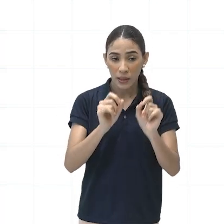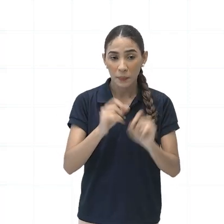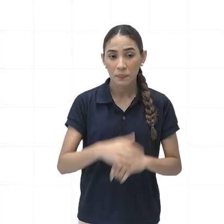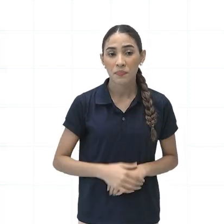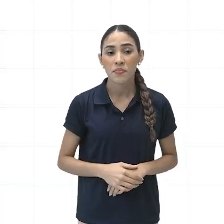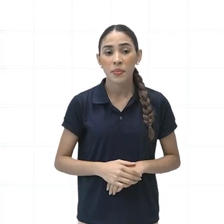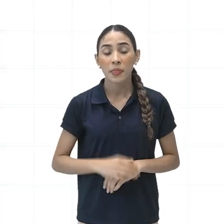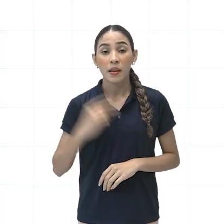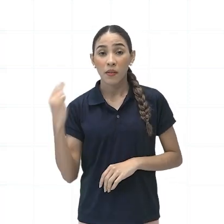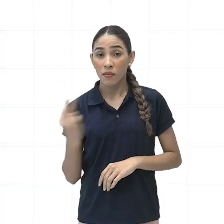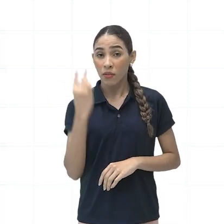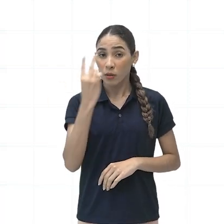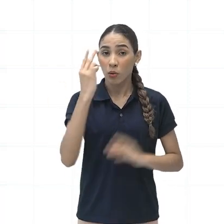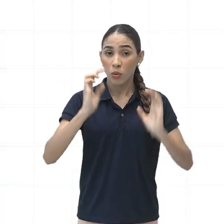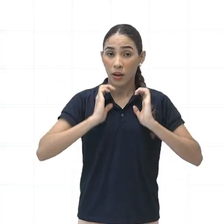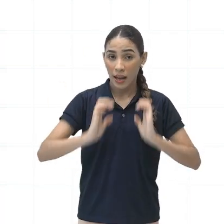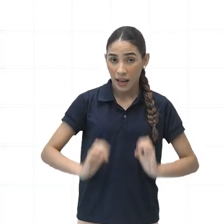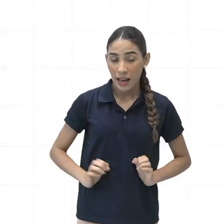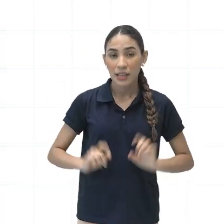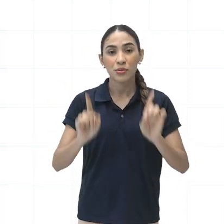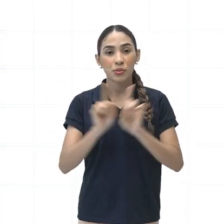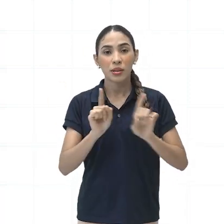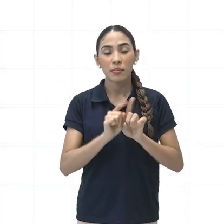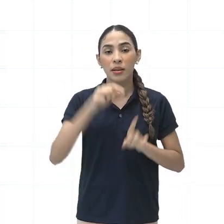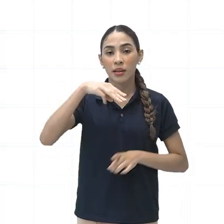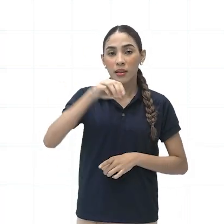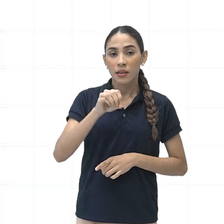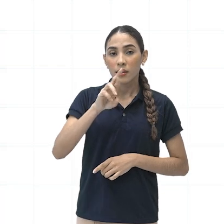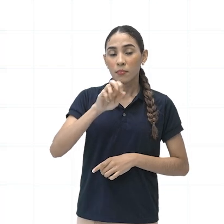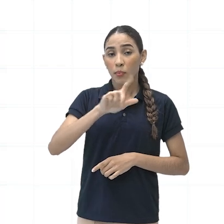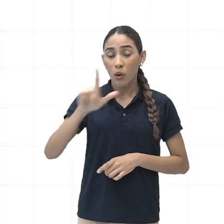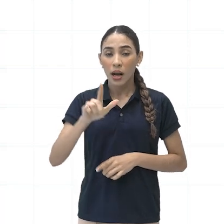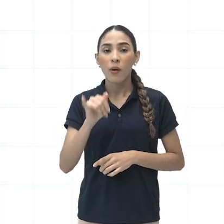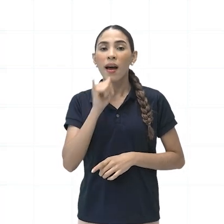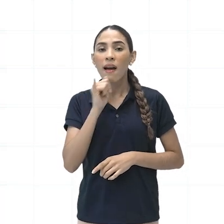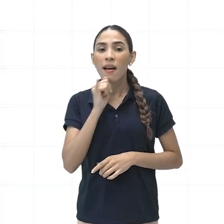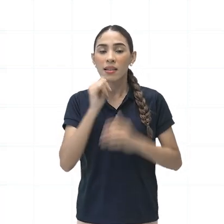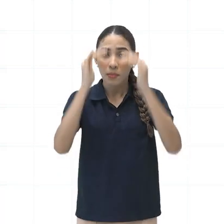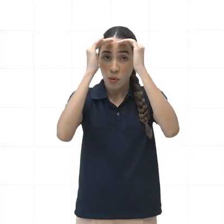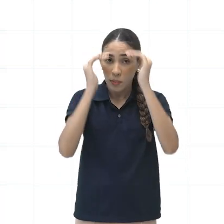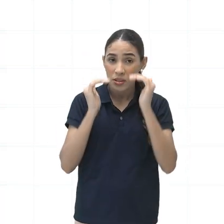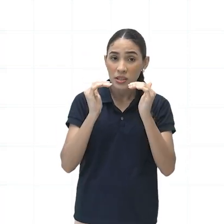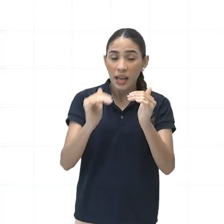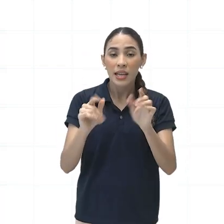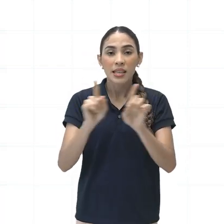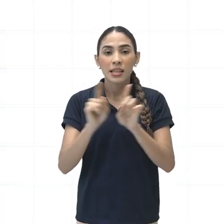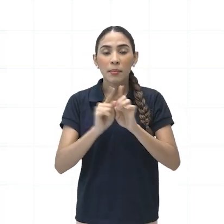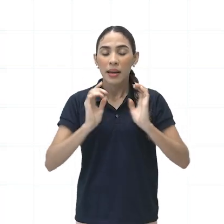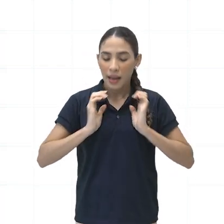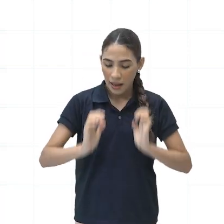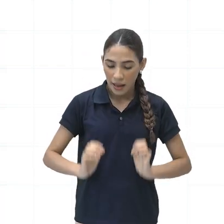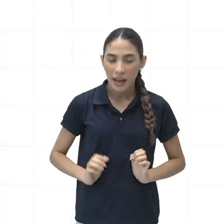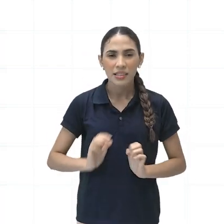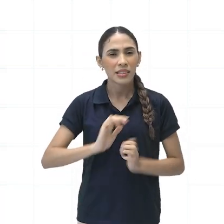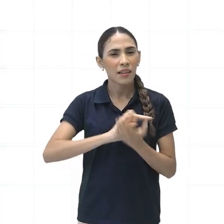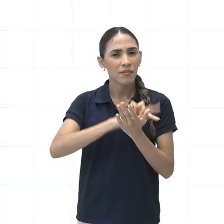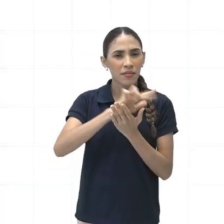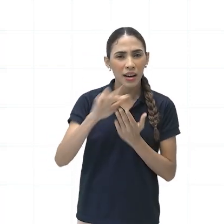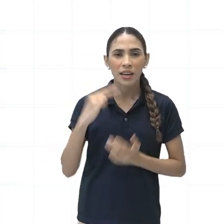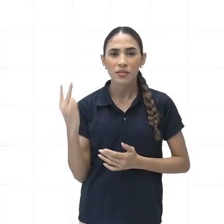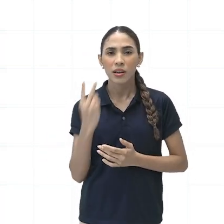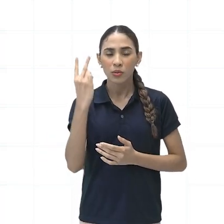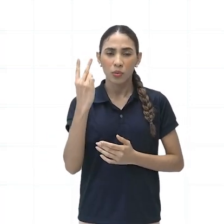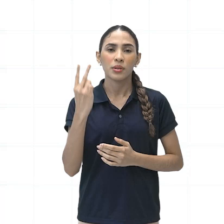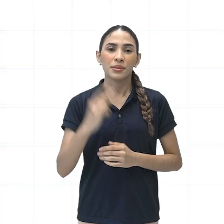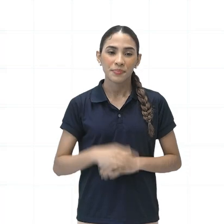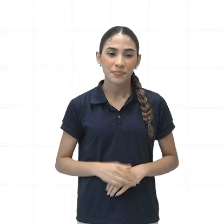questão dos valores éticos e morais, da disciplina, da honra, dentre outros valores, do